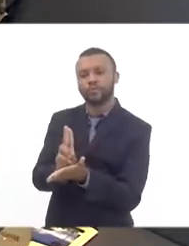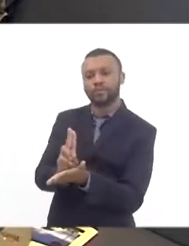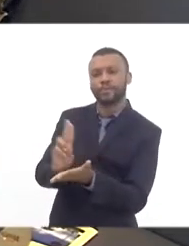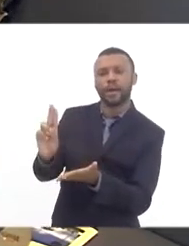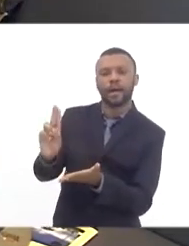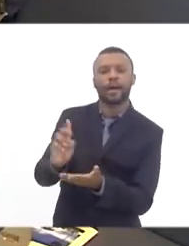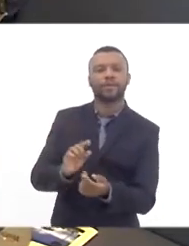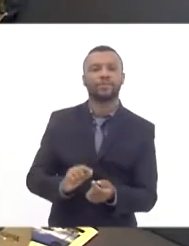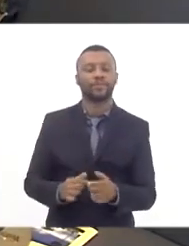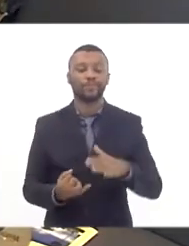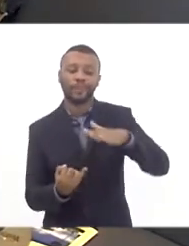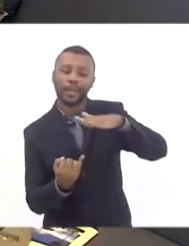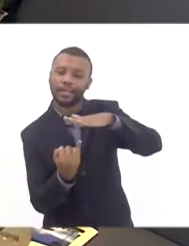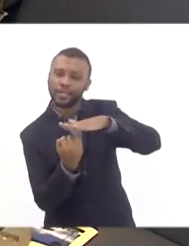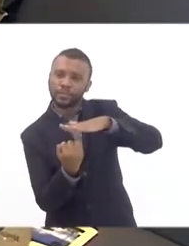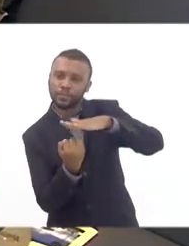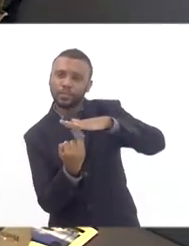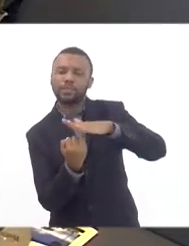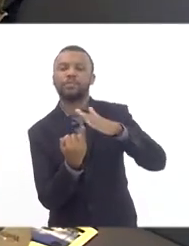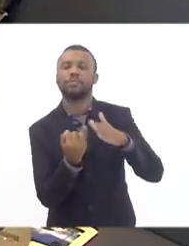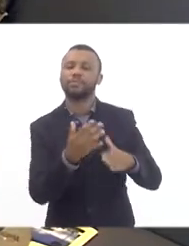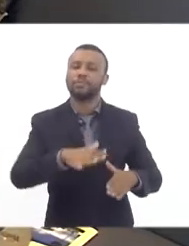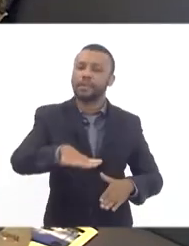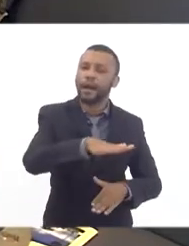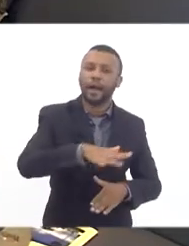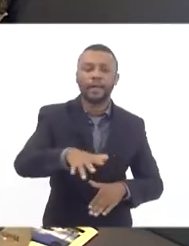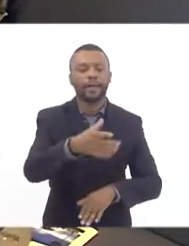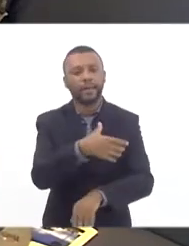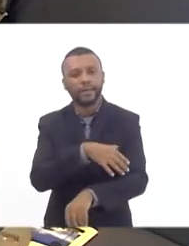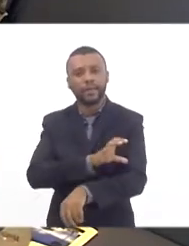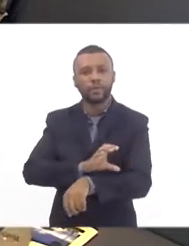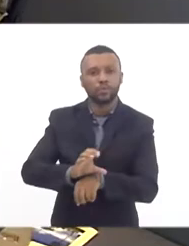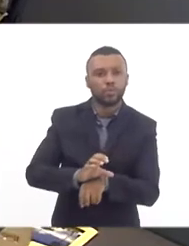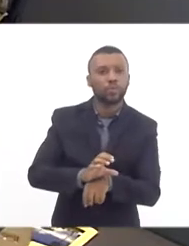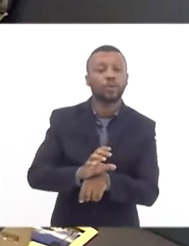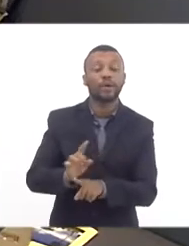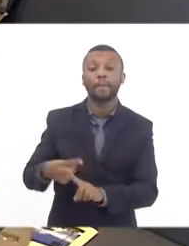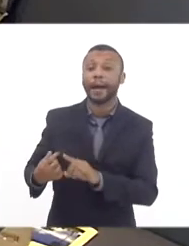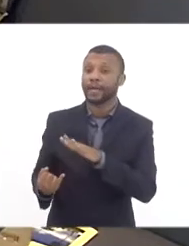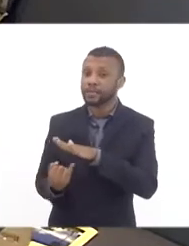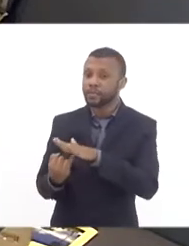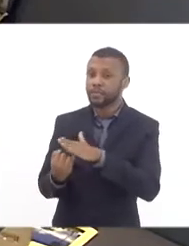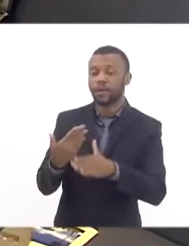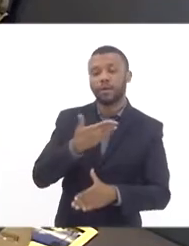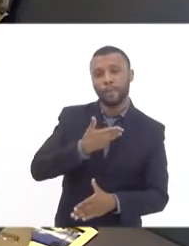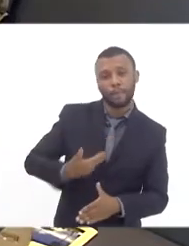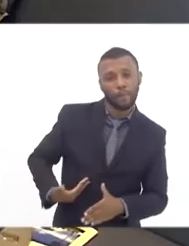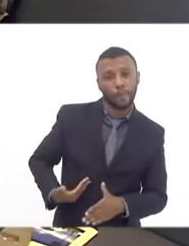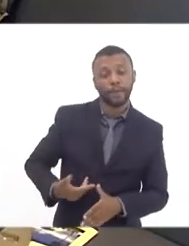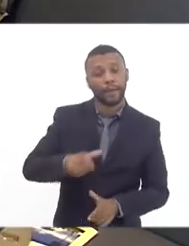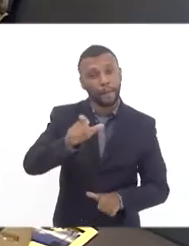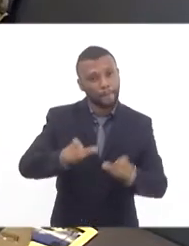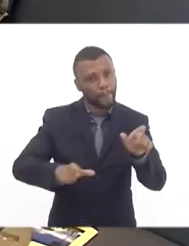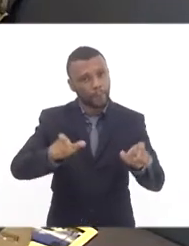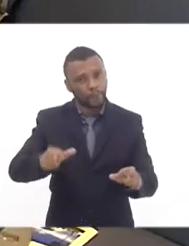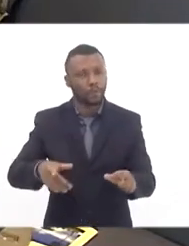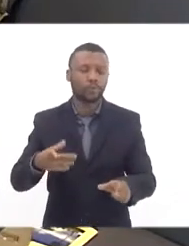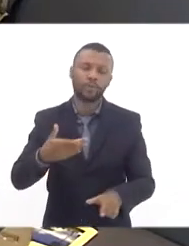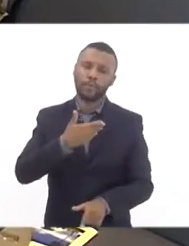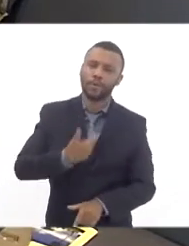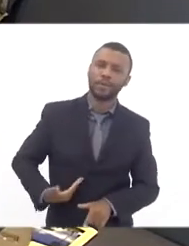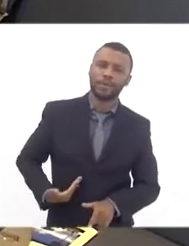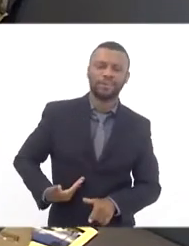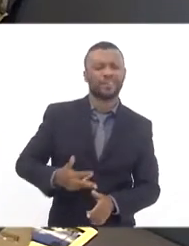enquanto instituições do terceiro setor, enquanto instituições públicas, enquanto pessoas da classe política, e isso nas diferentes